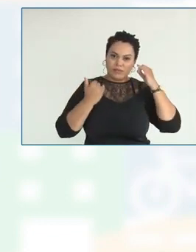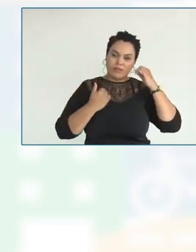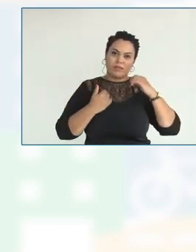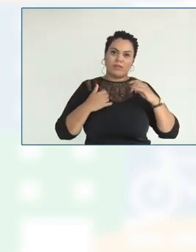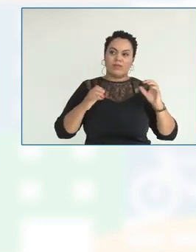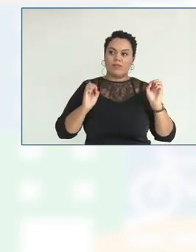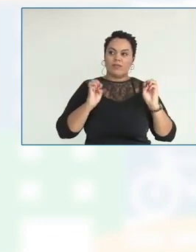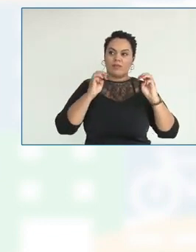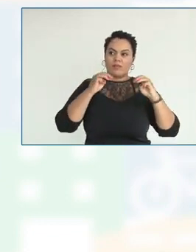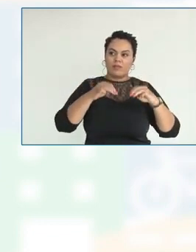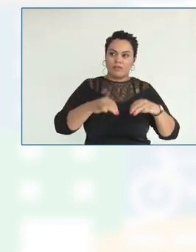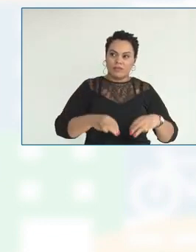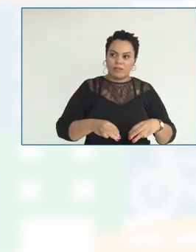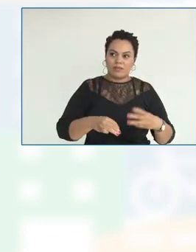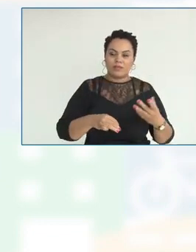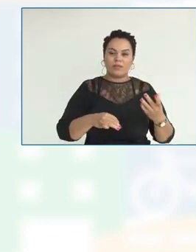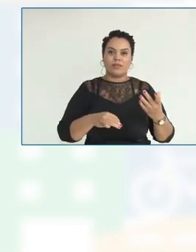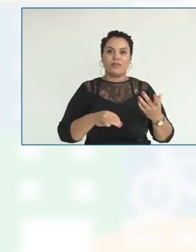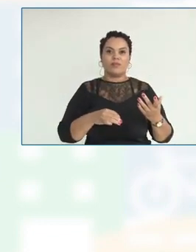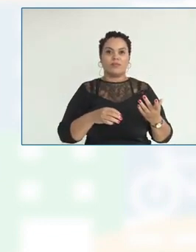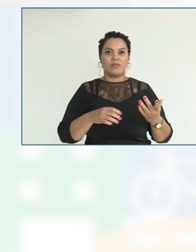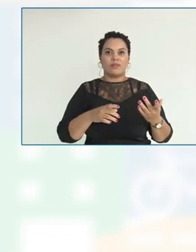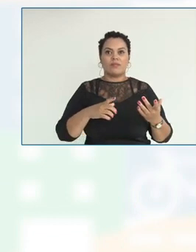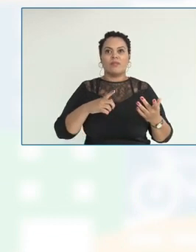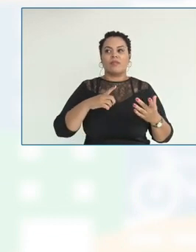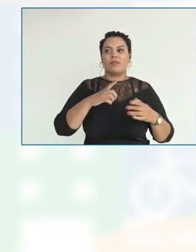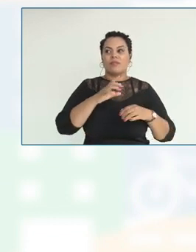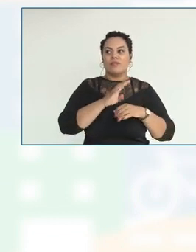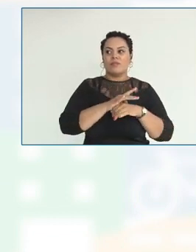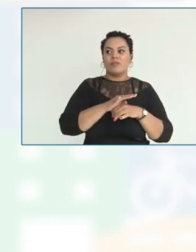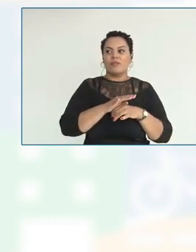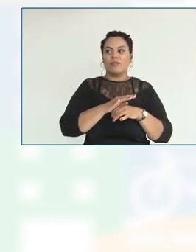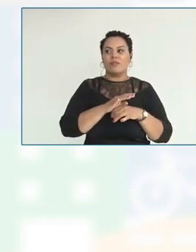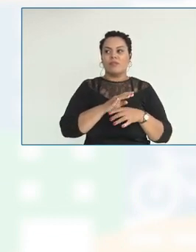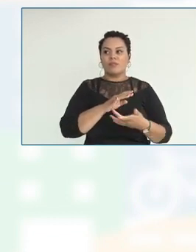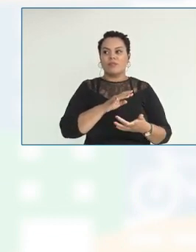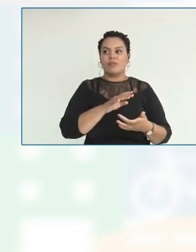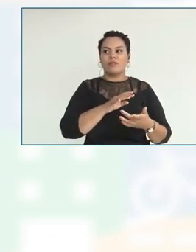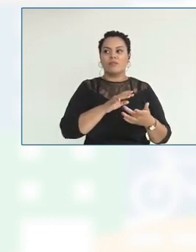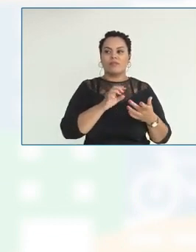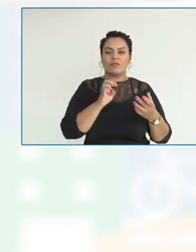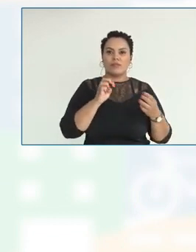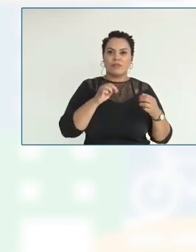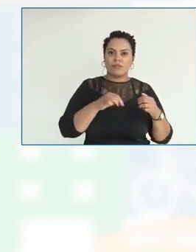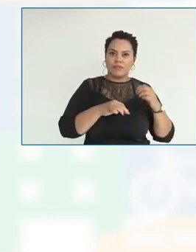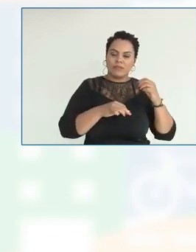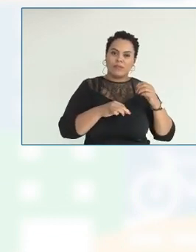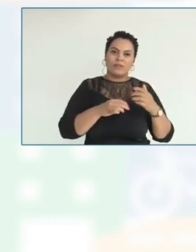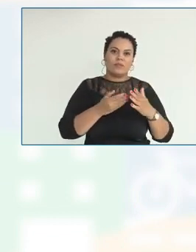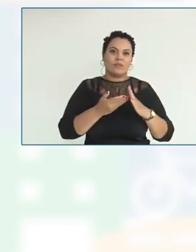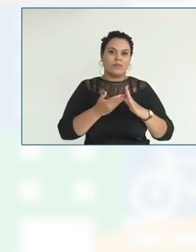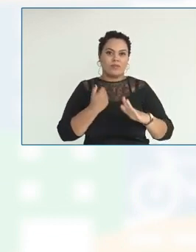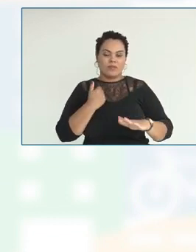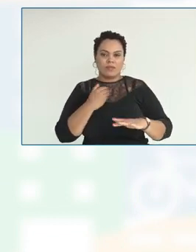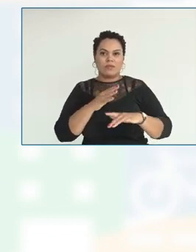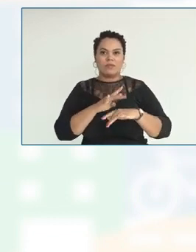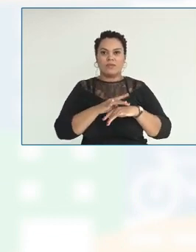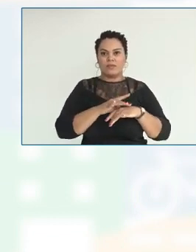de intoxicação exógena, confirmando ou afastando a suspeita, tá bom? Então, esse é o